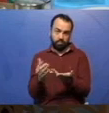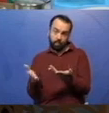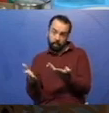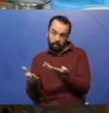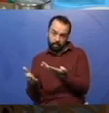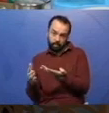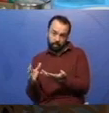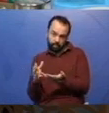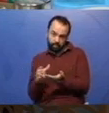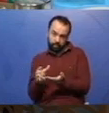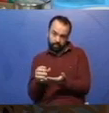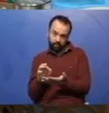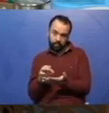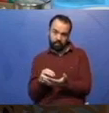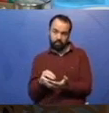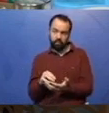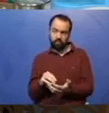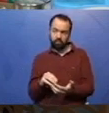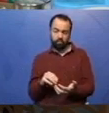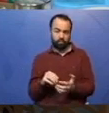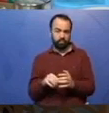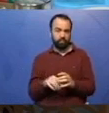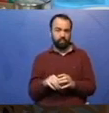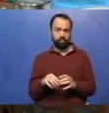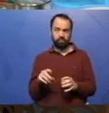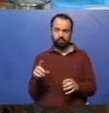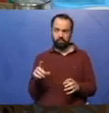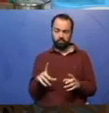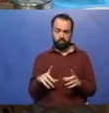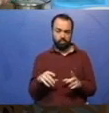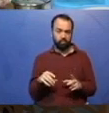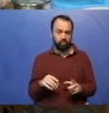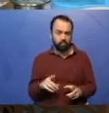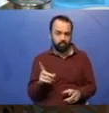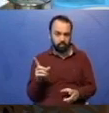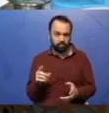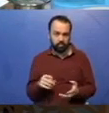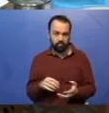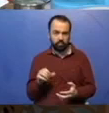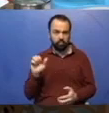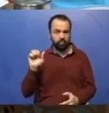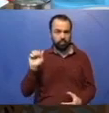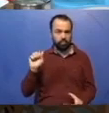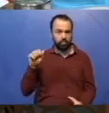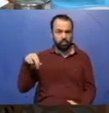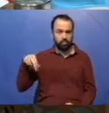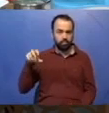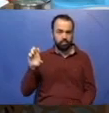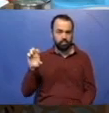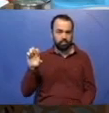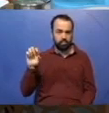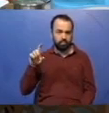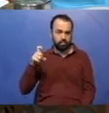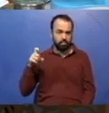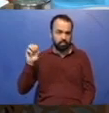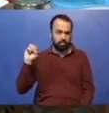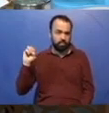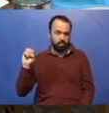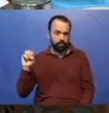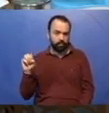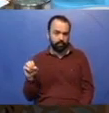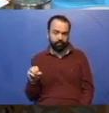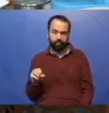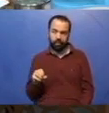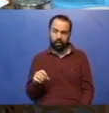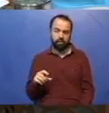vocês, tem um anexo. E nesse anexo traz algo muito legal, que vocês podem